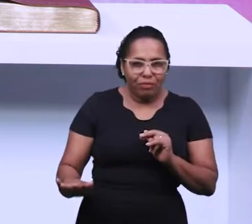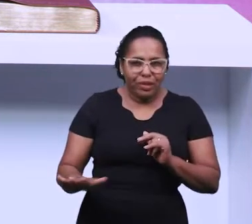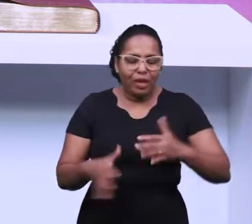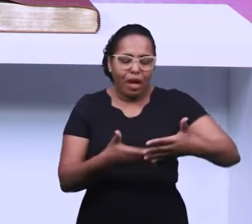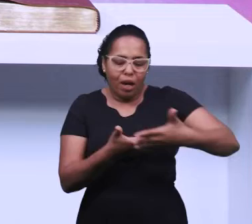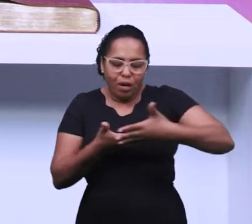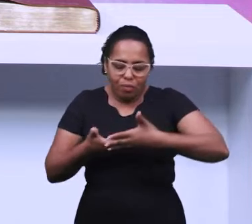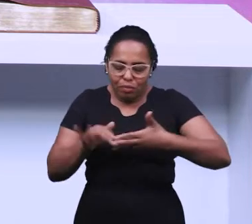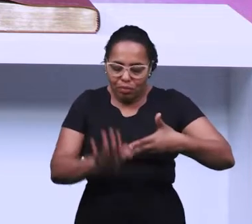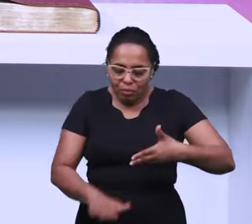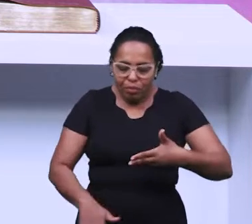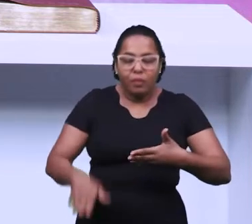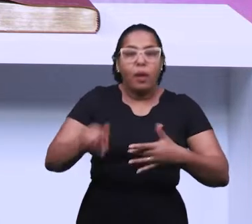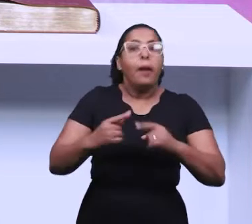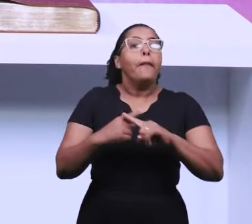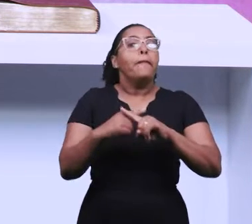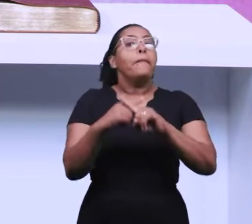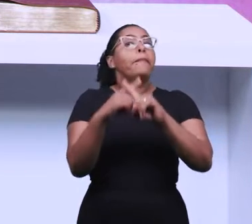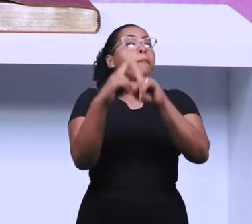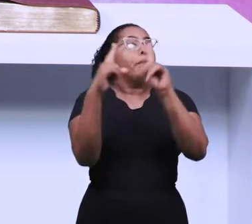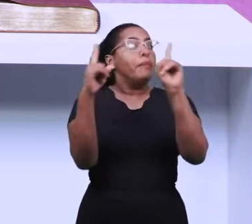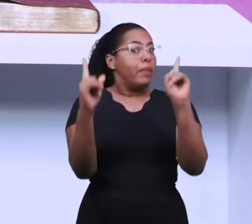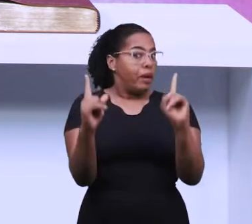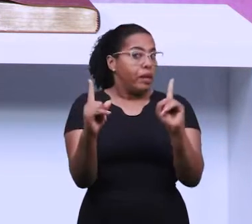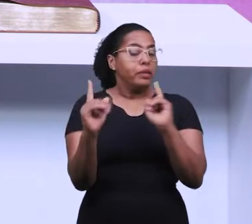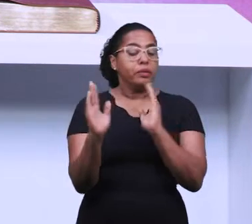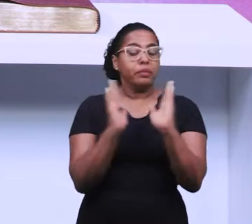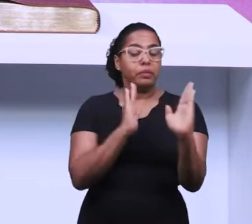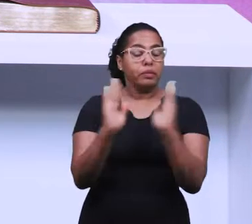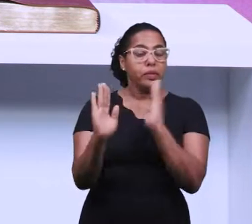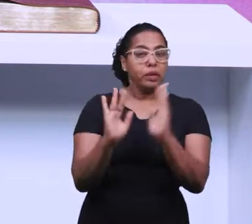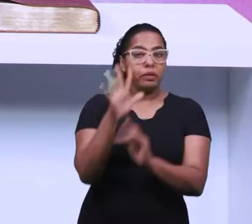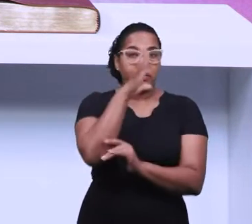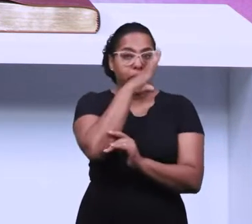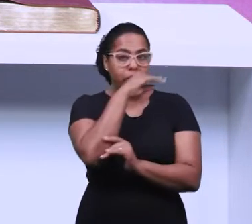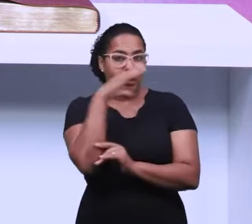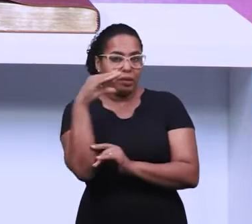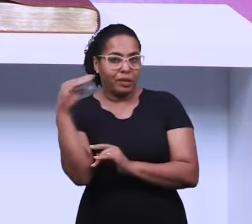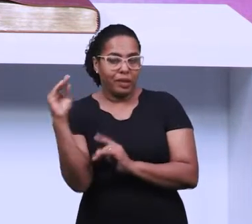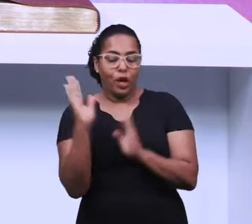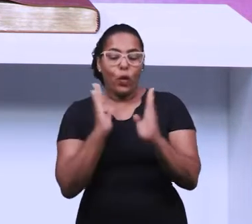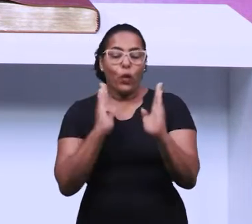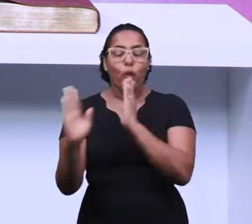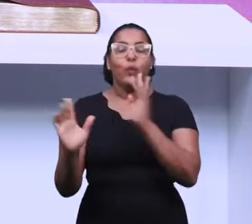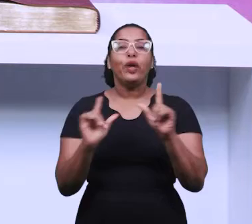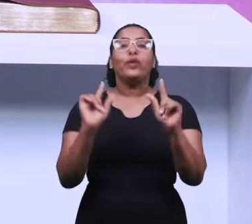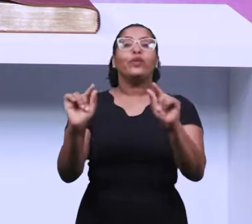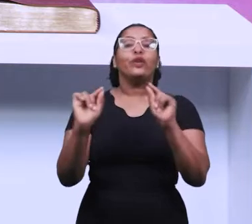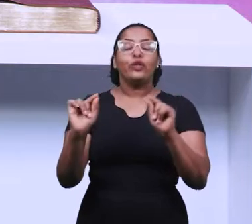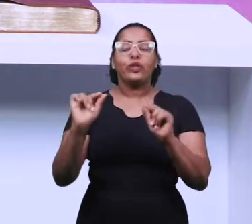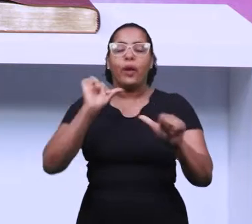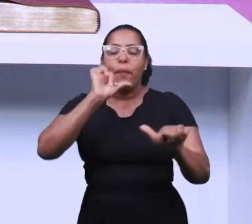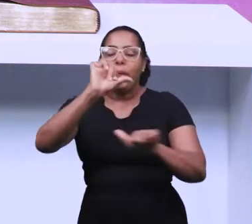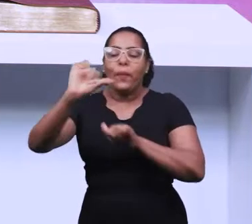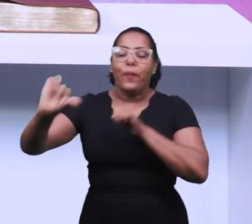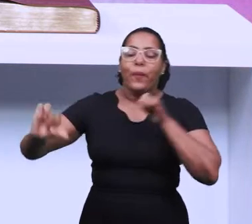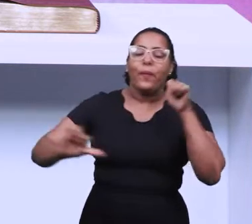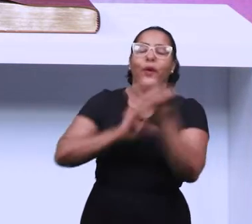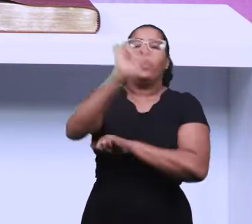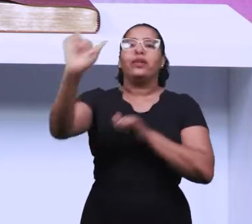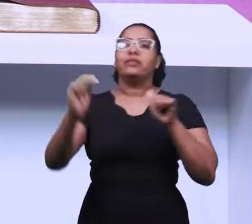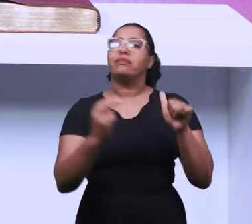as primeiras fases da infância. Mas quando chegam na adolescência, eles vivem o momento da muda